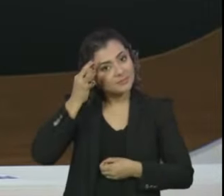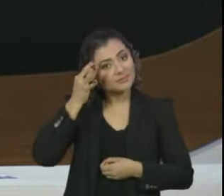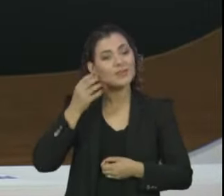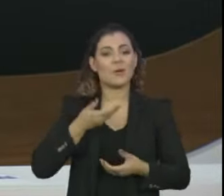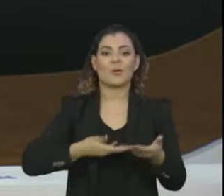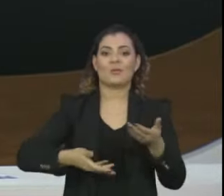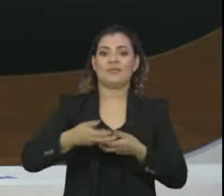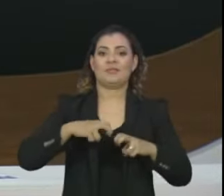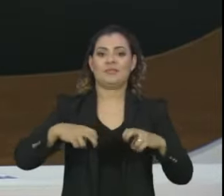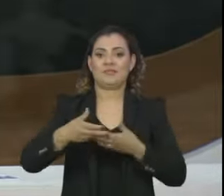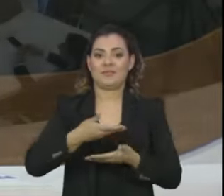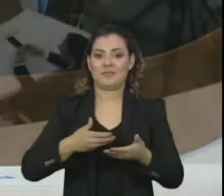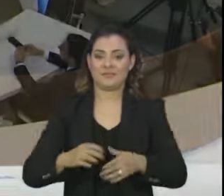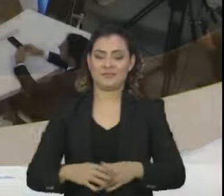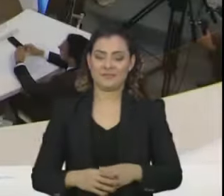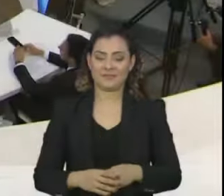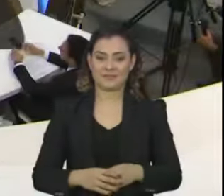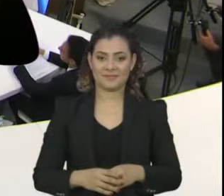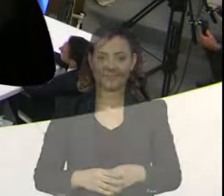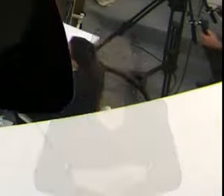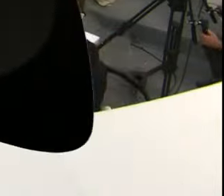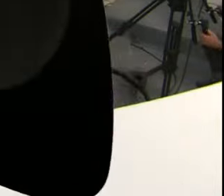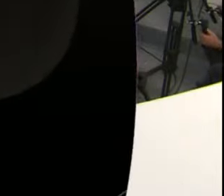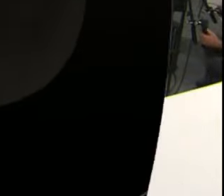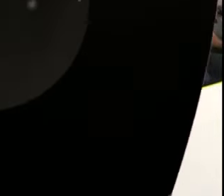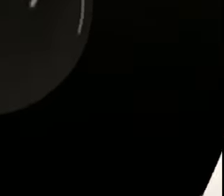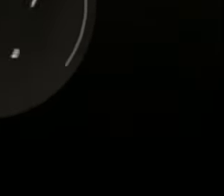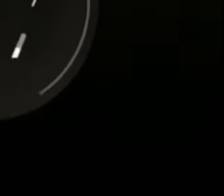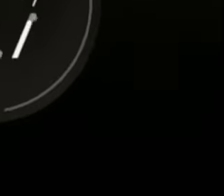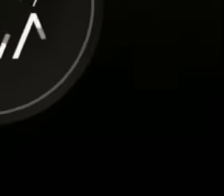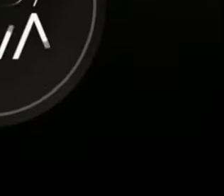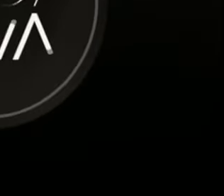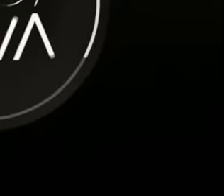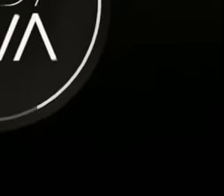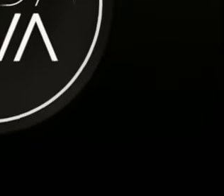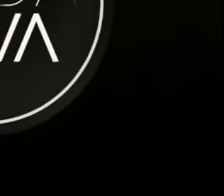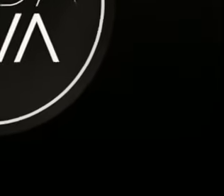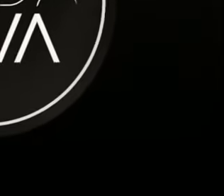já com mais Roda Viva nós